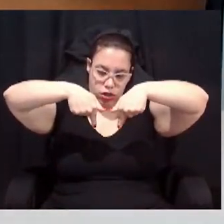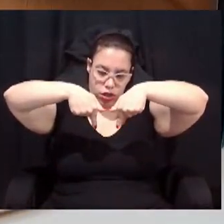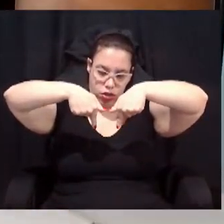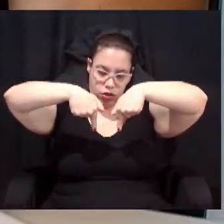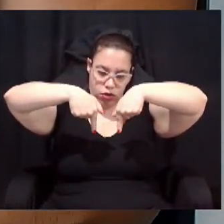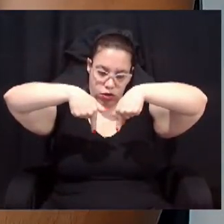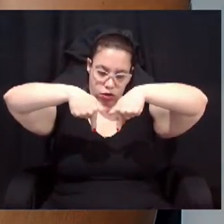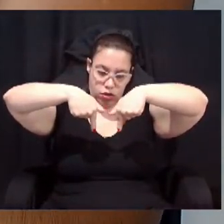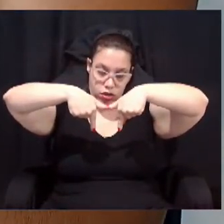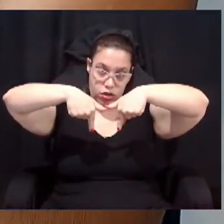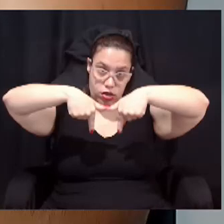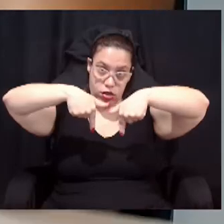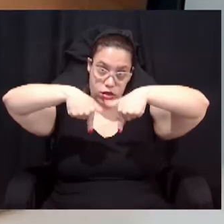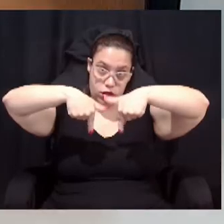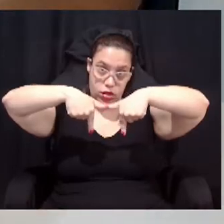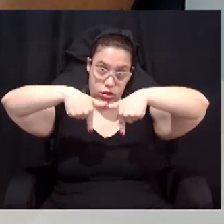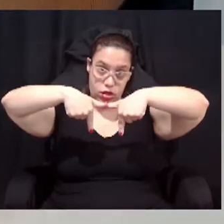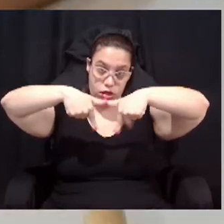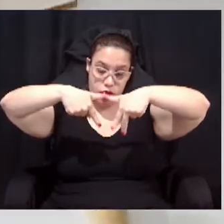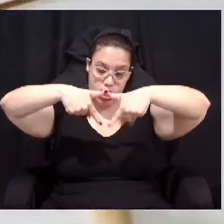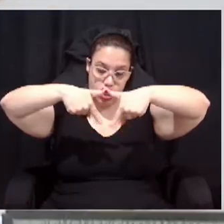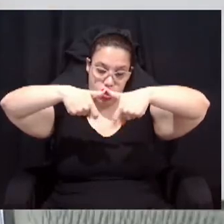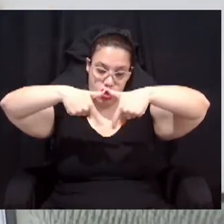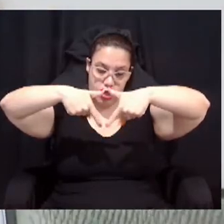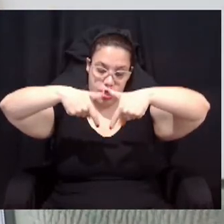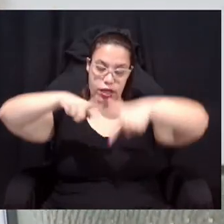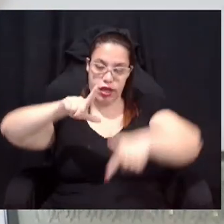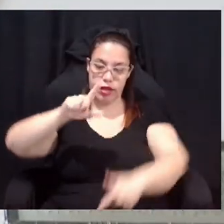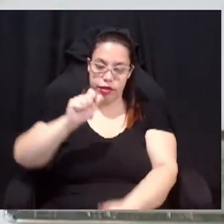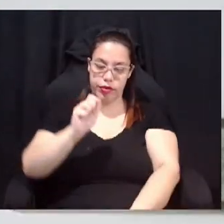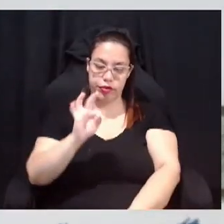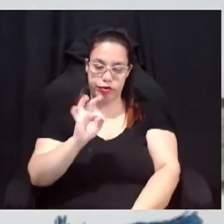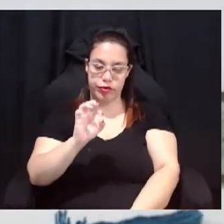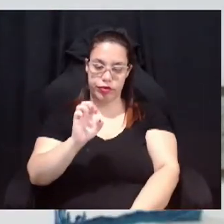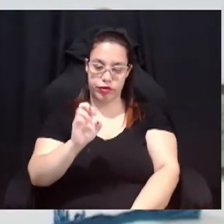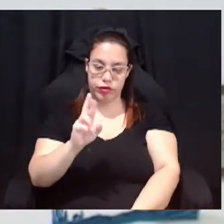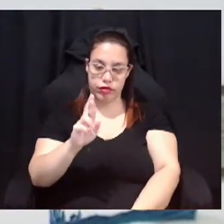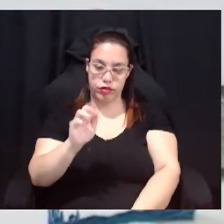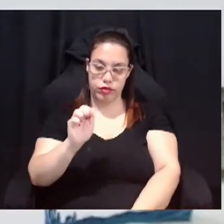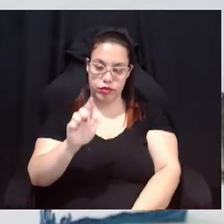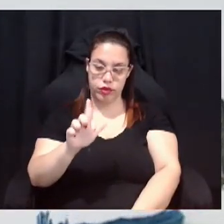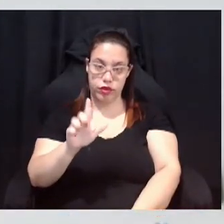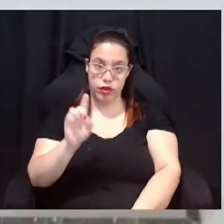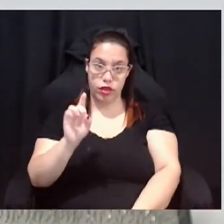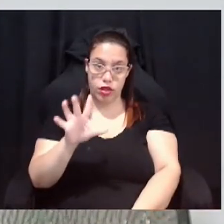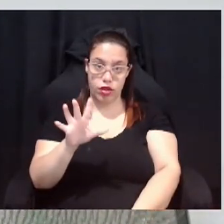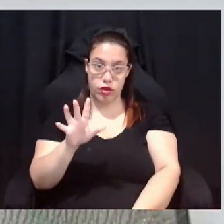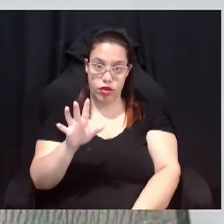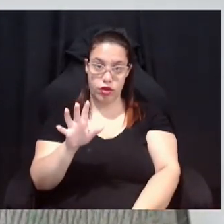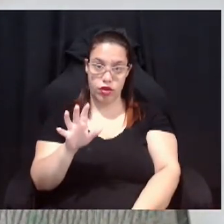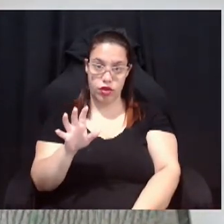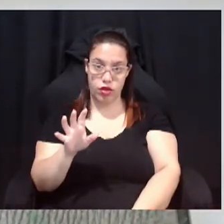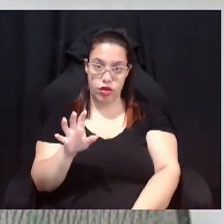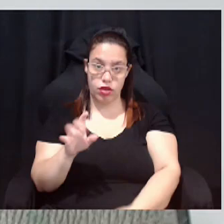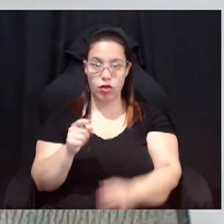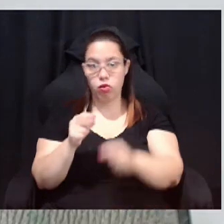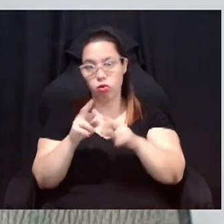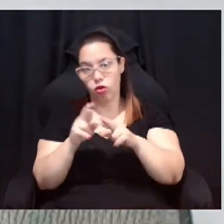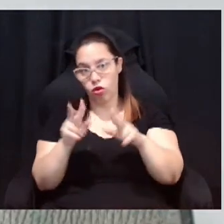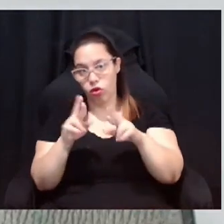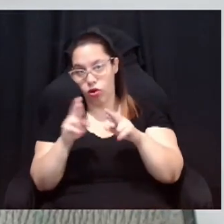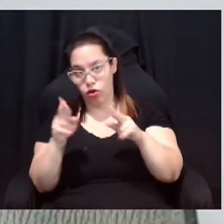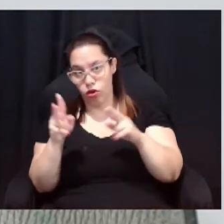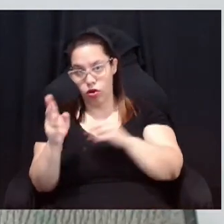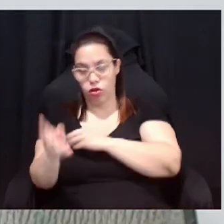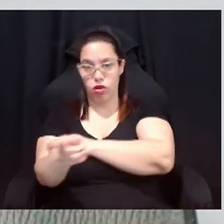vai trabalhar só com as das laterais. Eu, particularmente, faço de um jeito um pouco diferente da maioria das